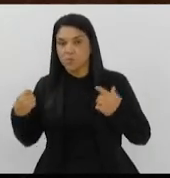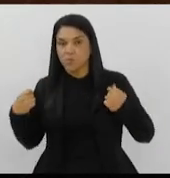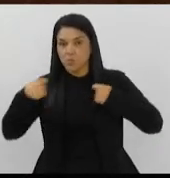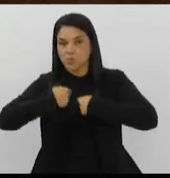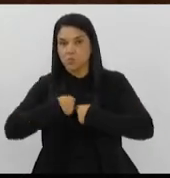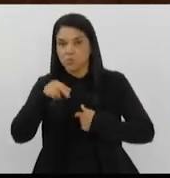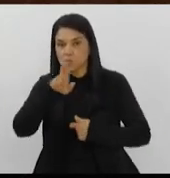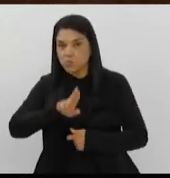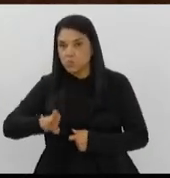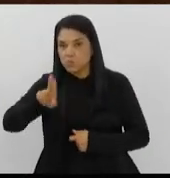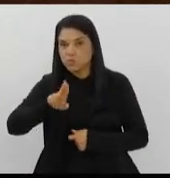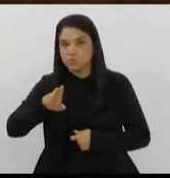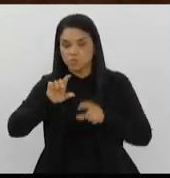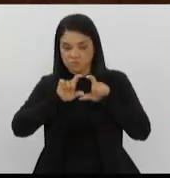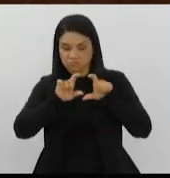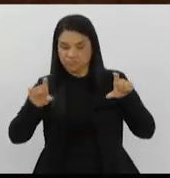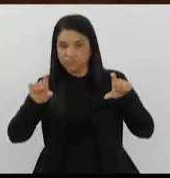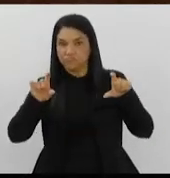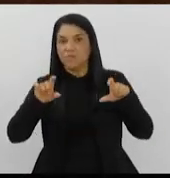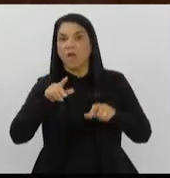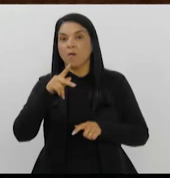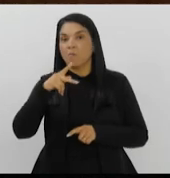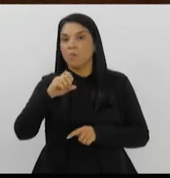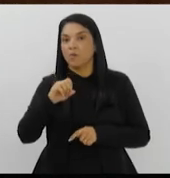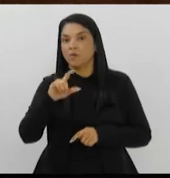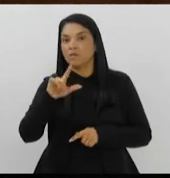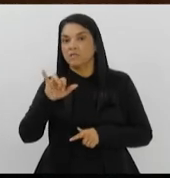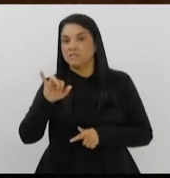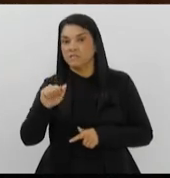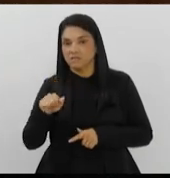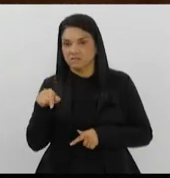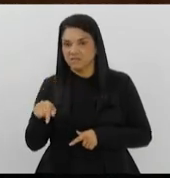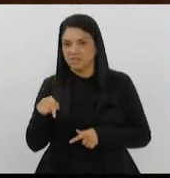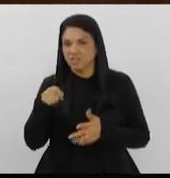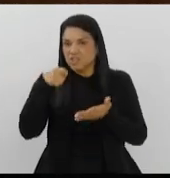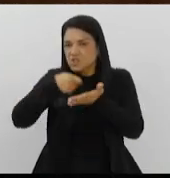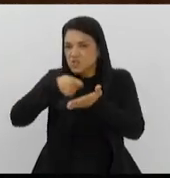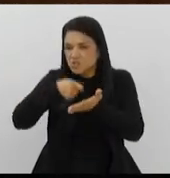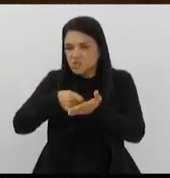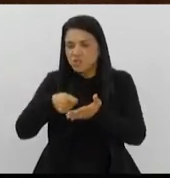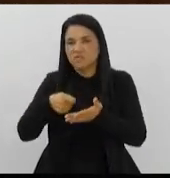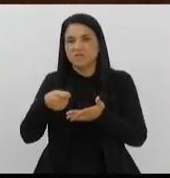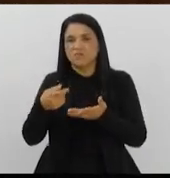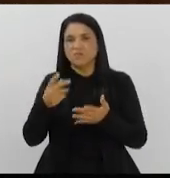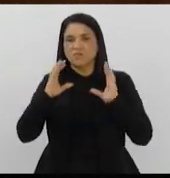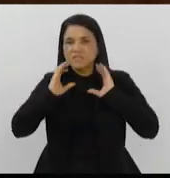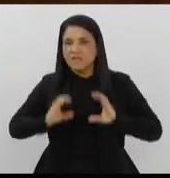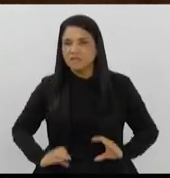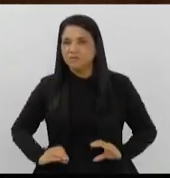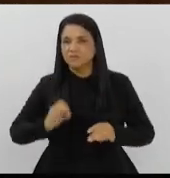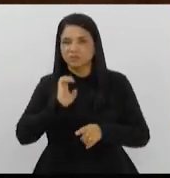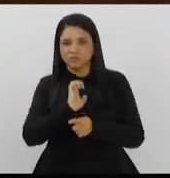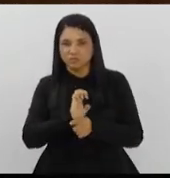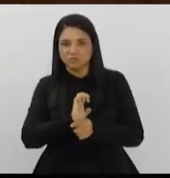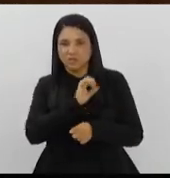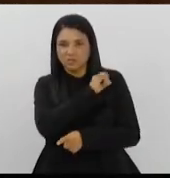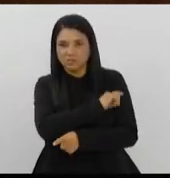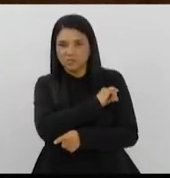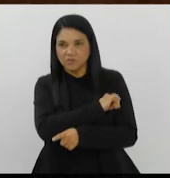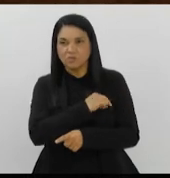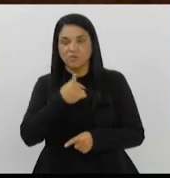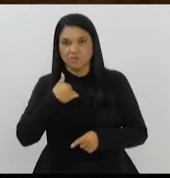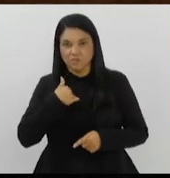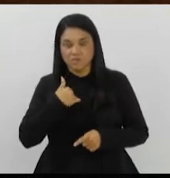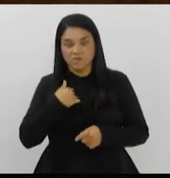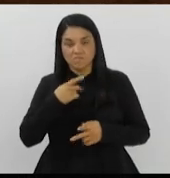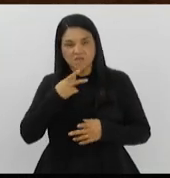escrito Polícia do Detro, dando dura em cidadão no estado do Rio de Janeiro. Então, presidente, fica aqui o meu